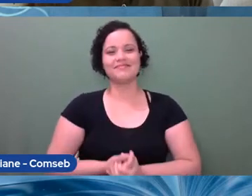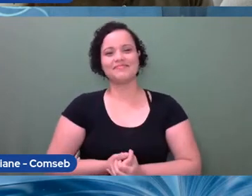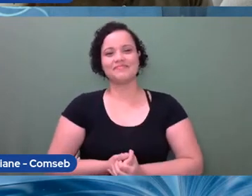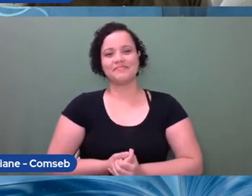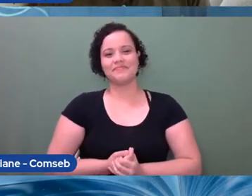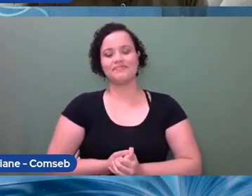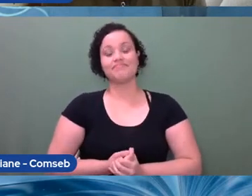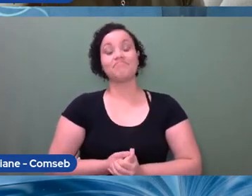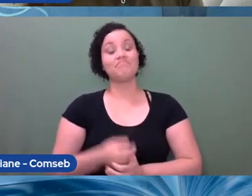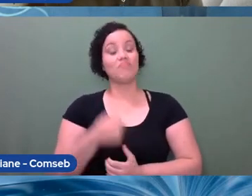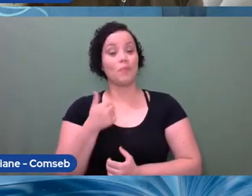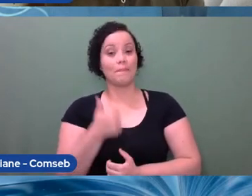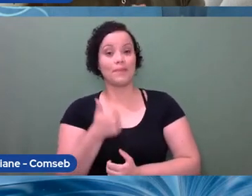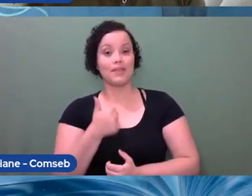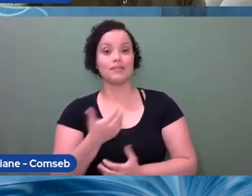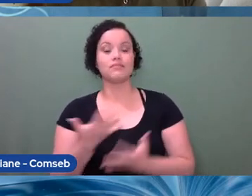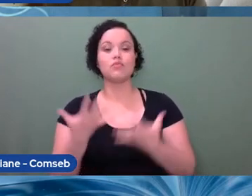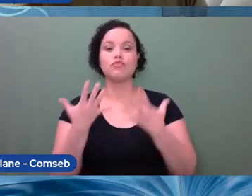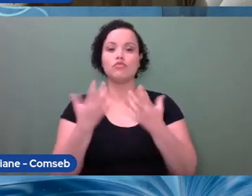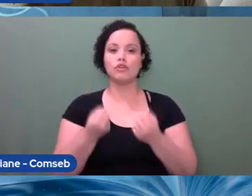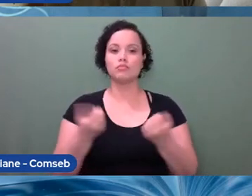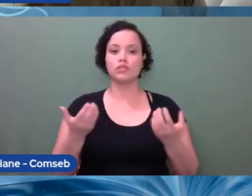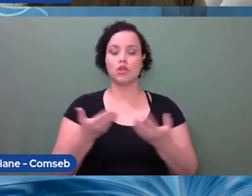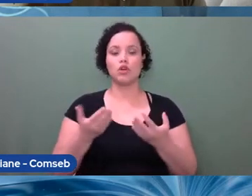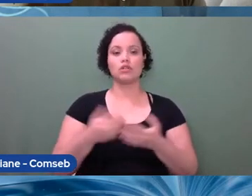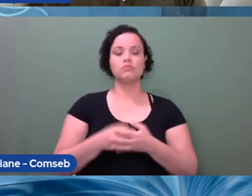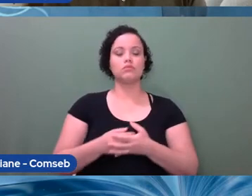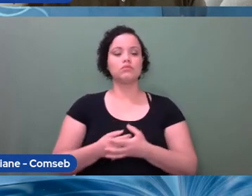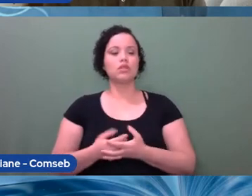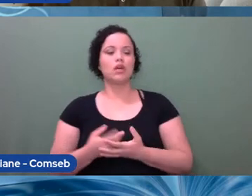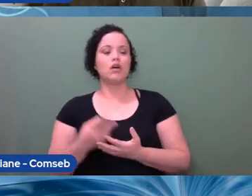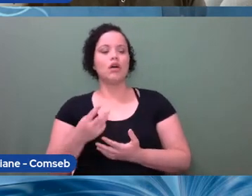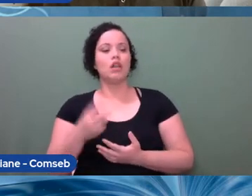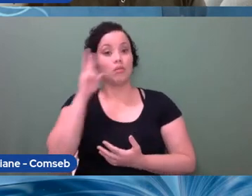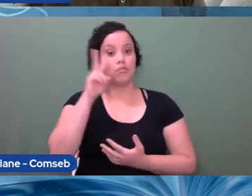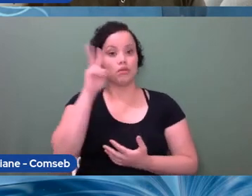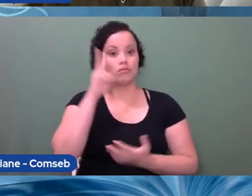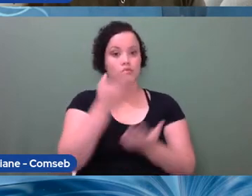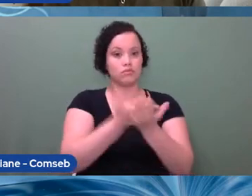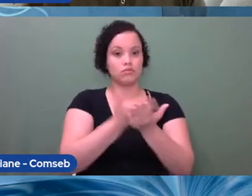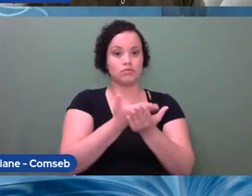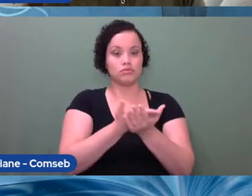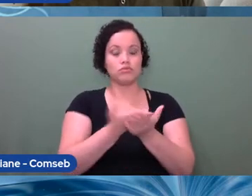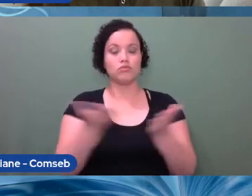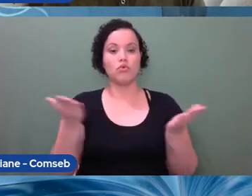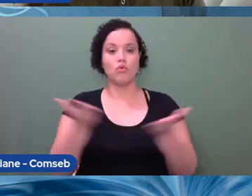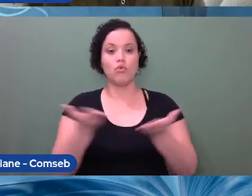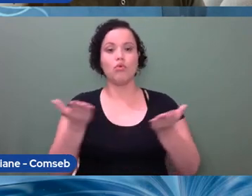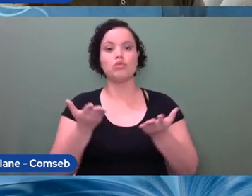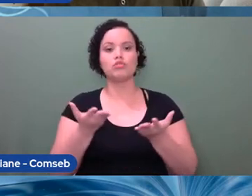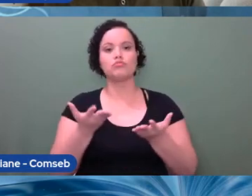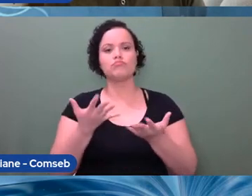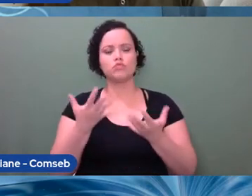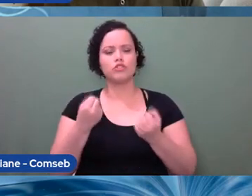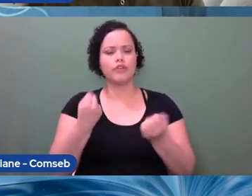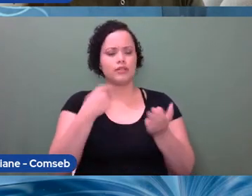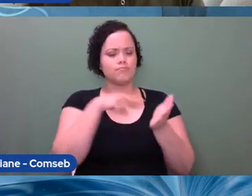Muito bem, vamos nos situar no nosso estudo. Hoje nós vamos